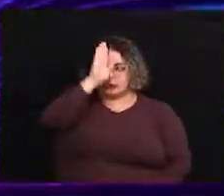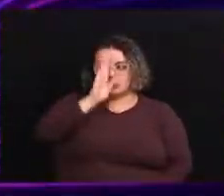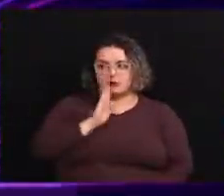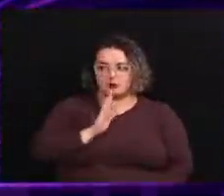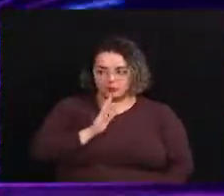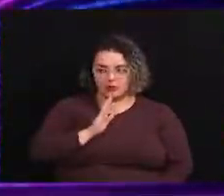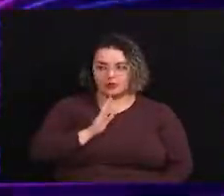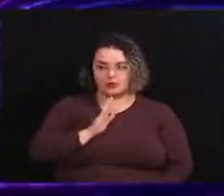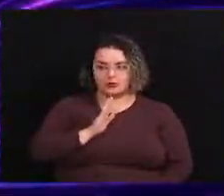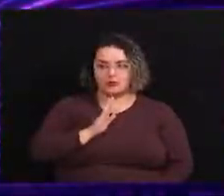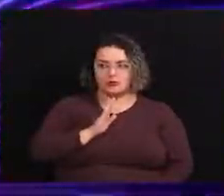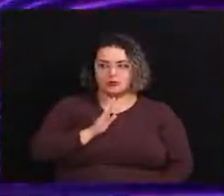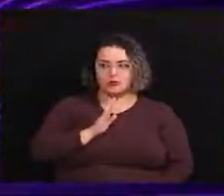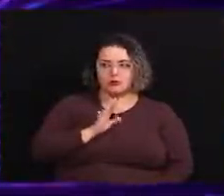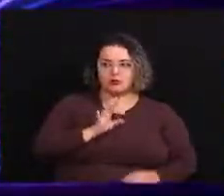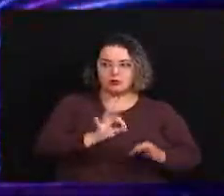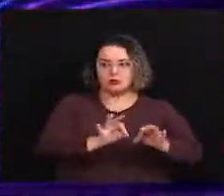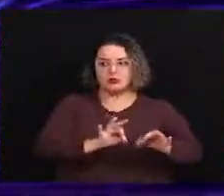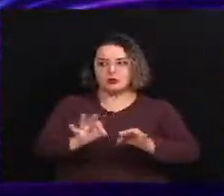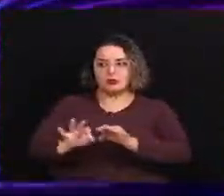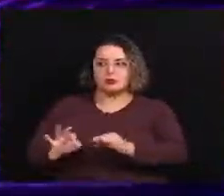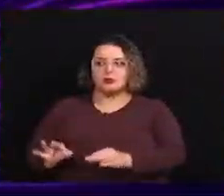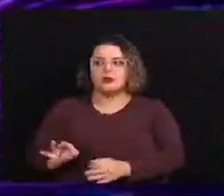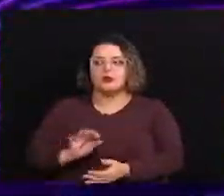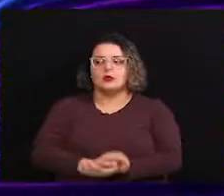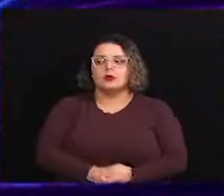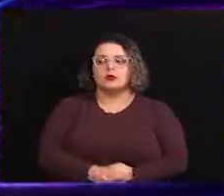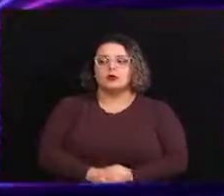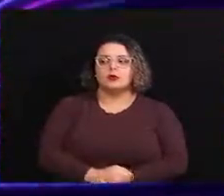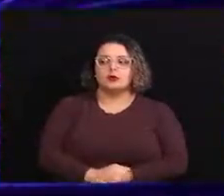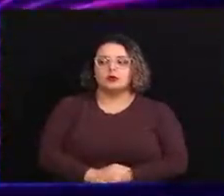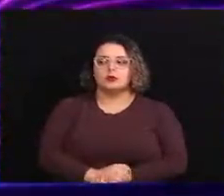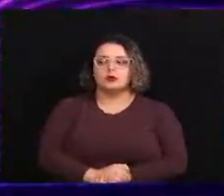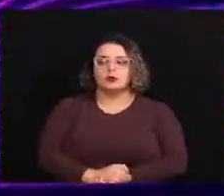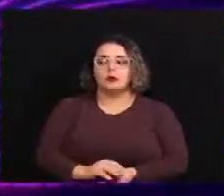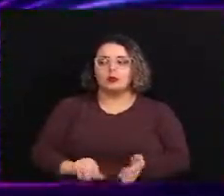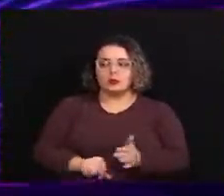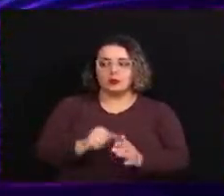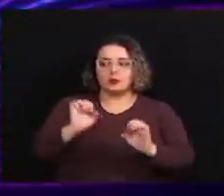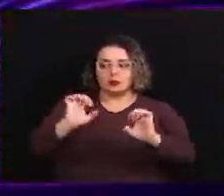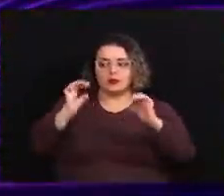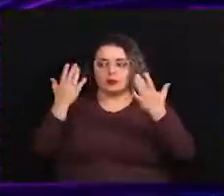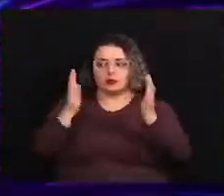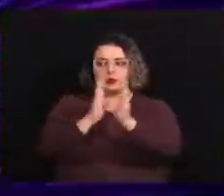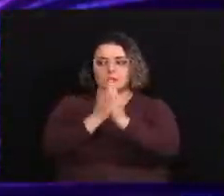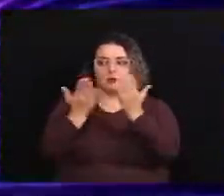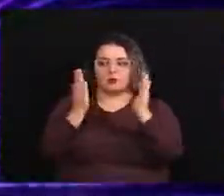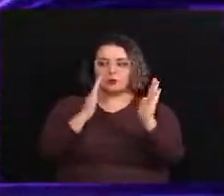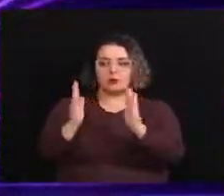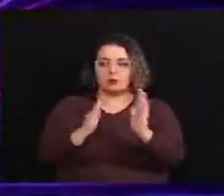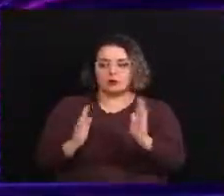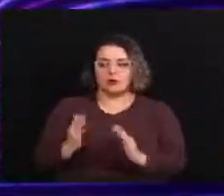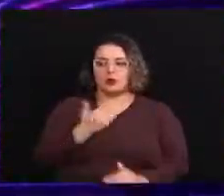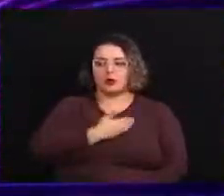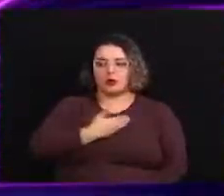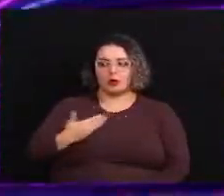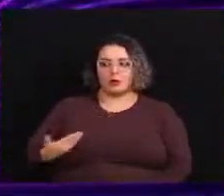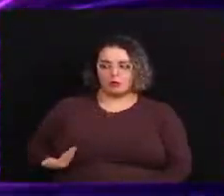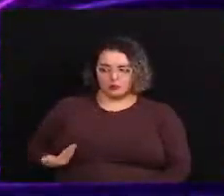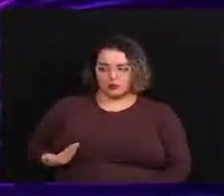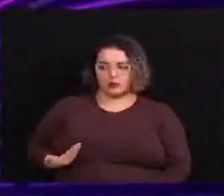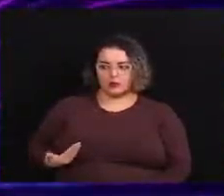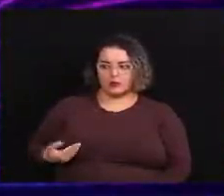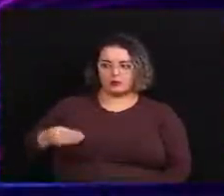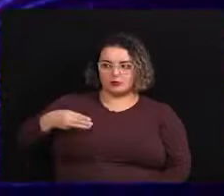distribuição gratuita, a gente vai estar organizando isso com a assessoria de imprensa. O primeiro evento deve ser na biblioteca pública,